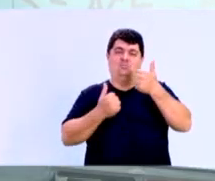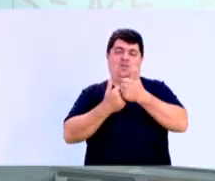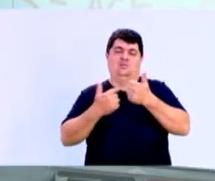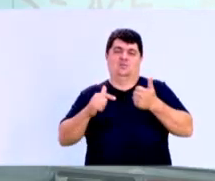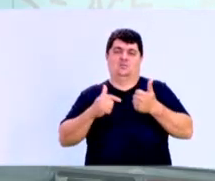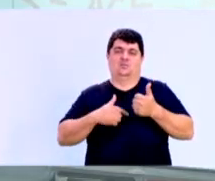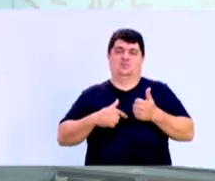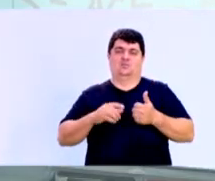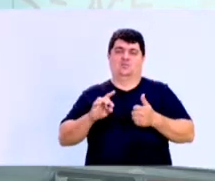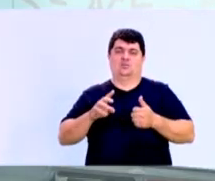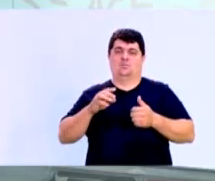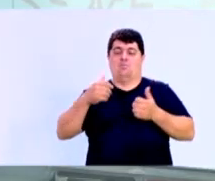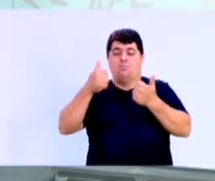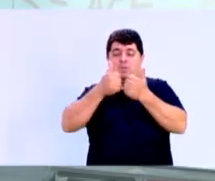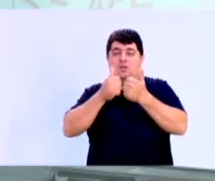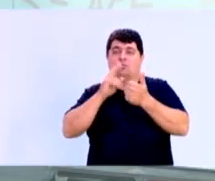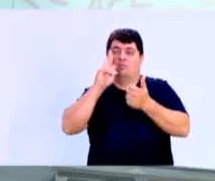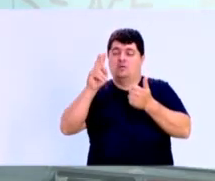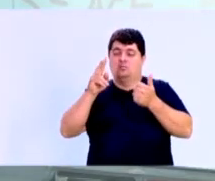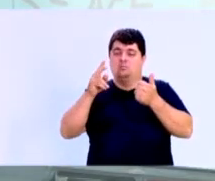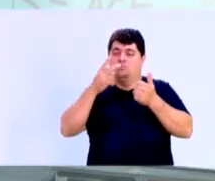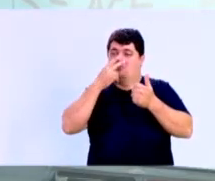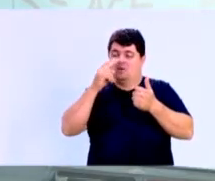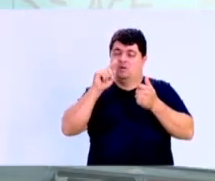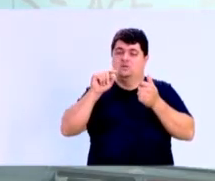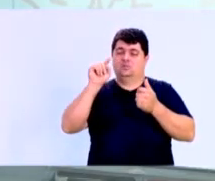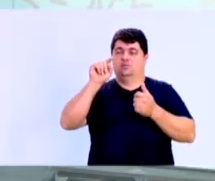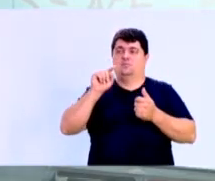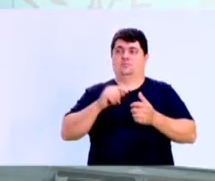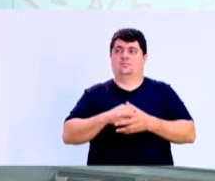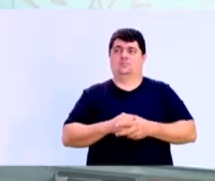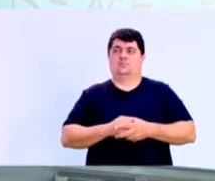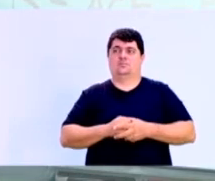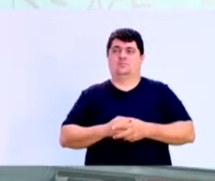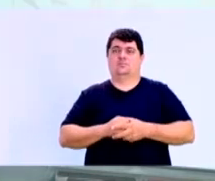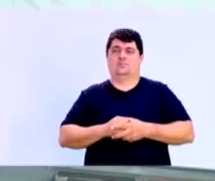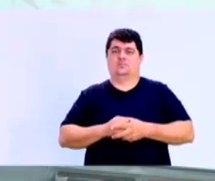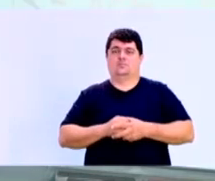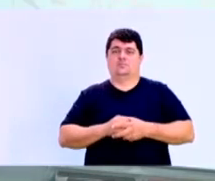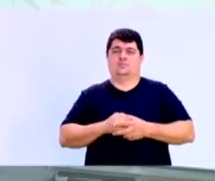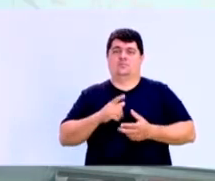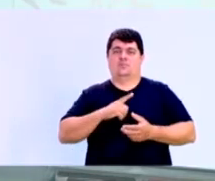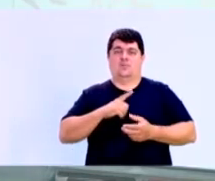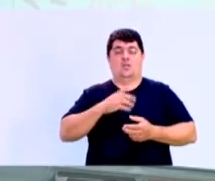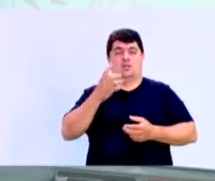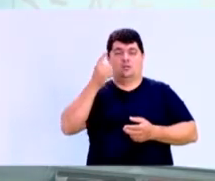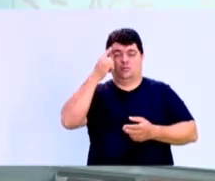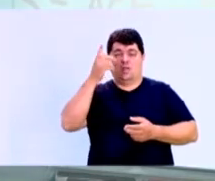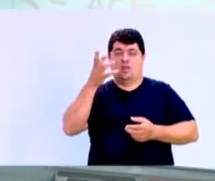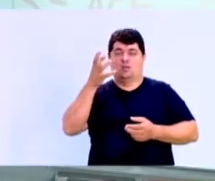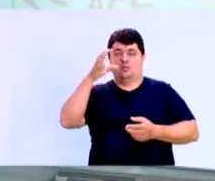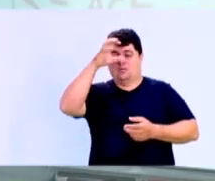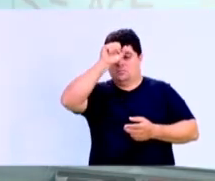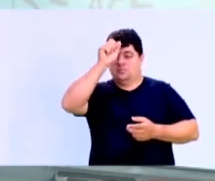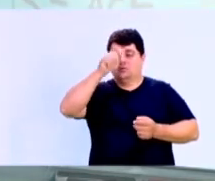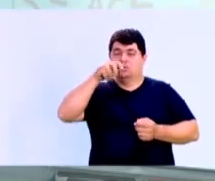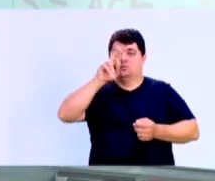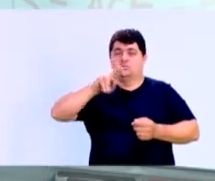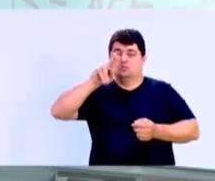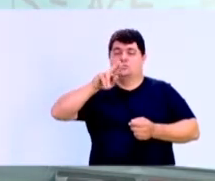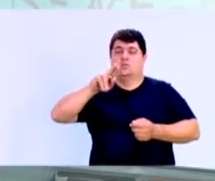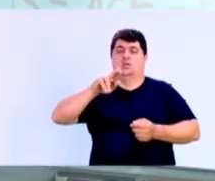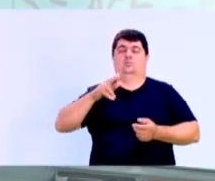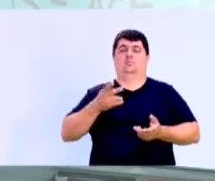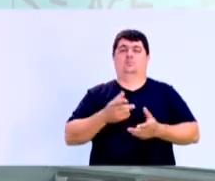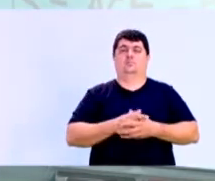35,96, a gente não vai ter essa crueldade de colocar isso. Colocar um número um pouco distante, que a ideia nossa é que vocês tenham aprendido mesmo a usar